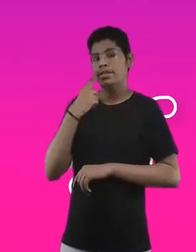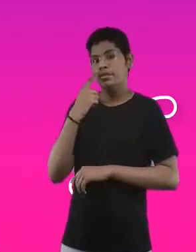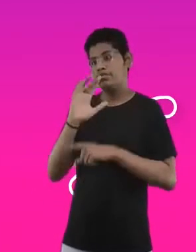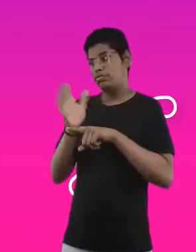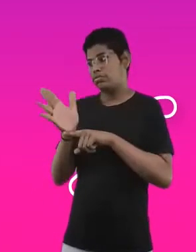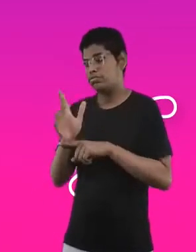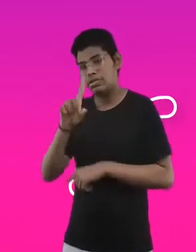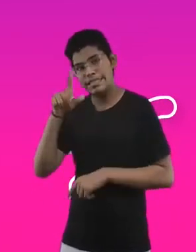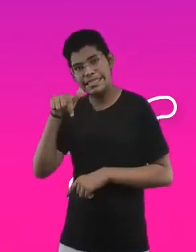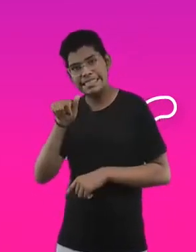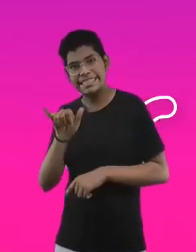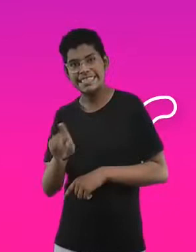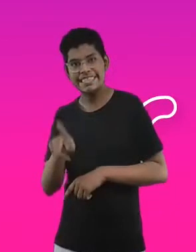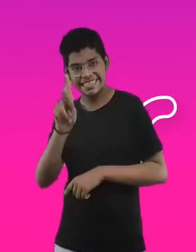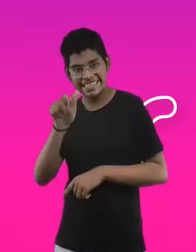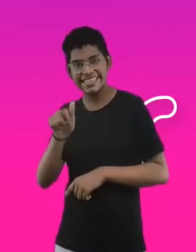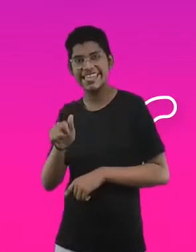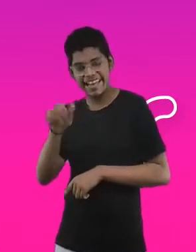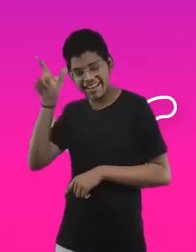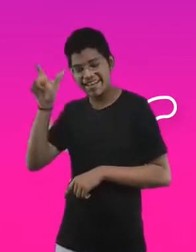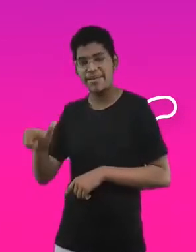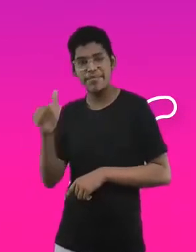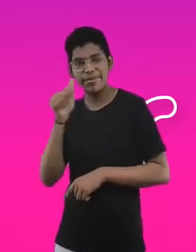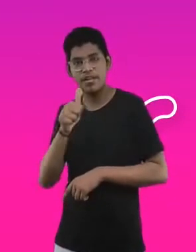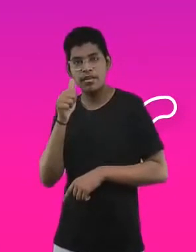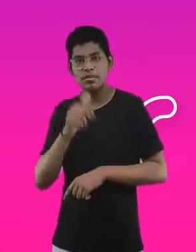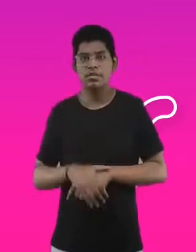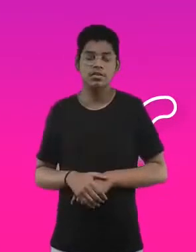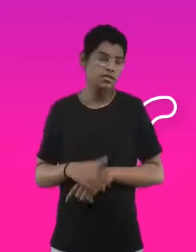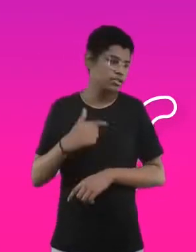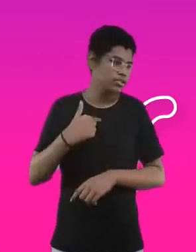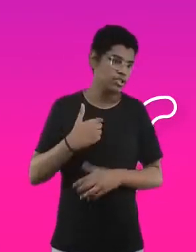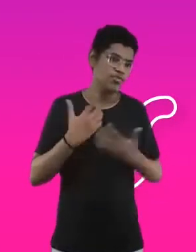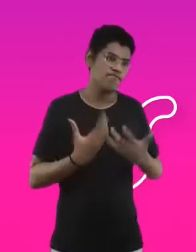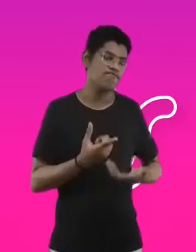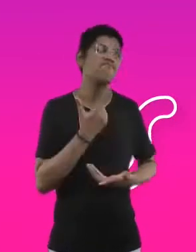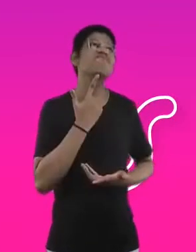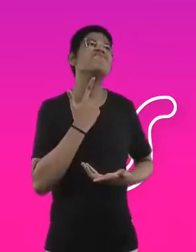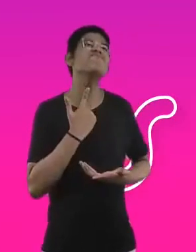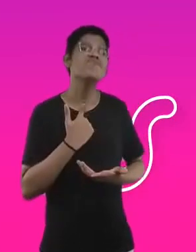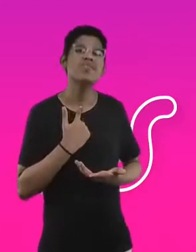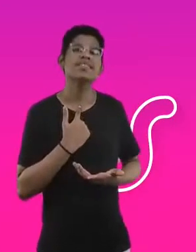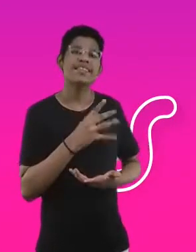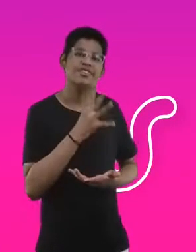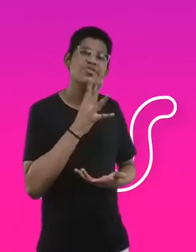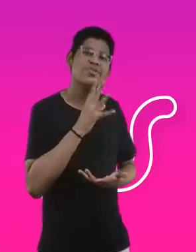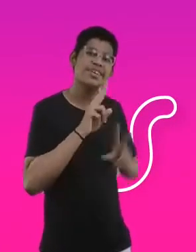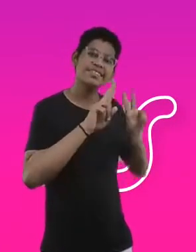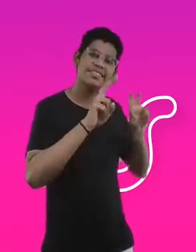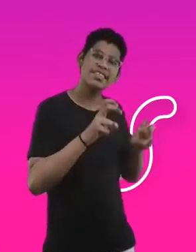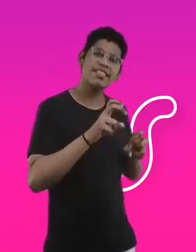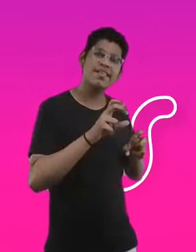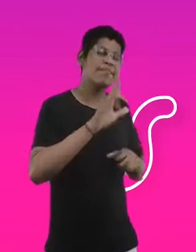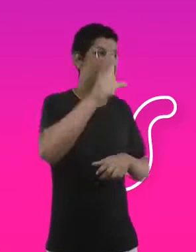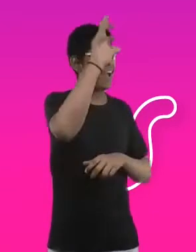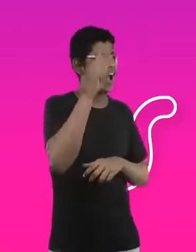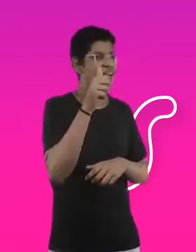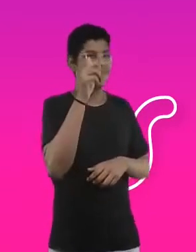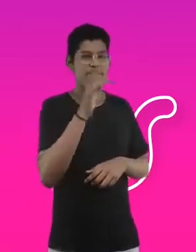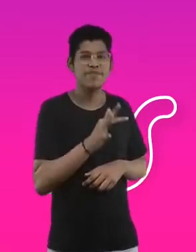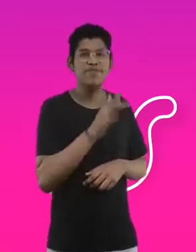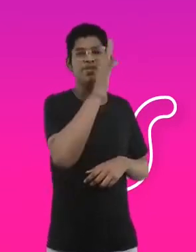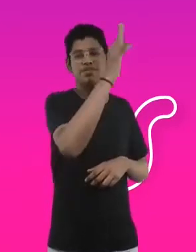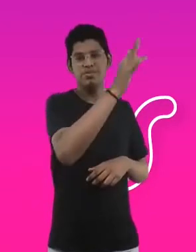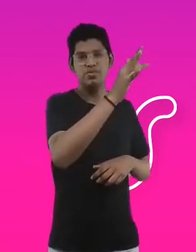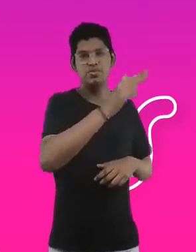Santos, vamos mergulhar um pouco mais nesse assunto, que é o afrofuturismo, que certamente para muita gente já está aí no sangue,